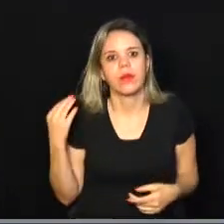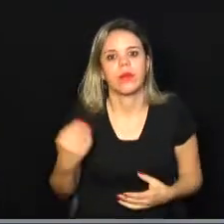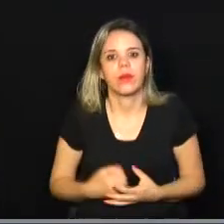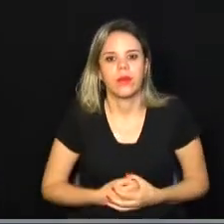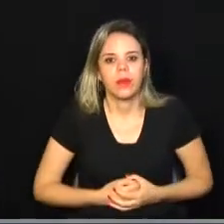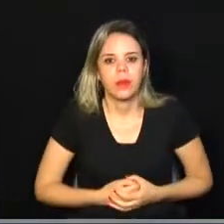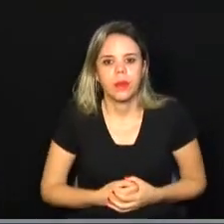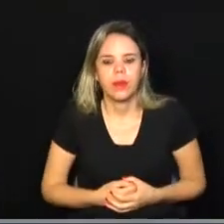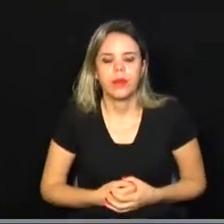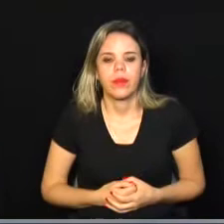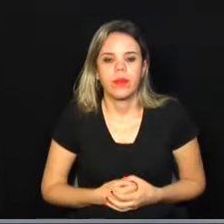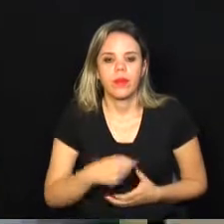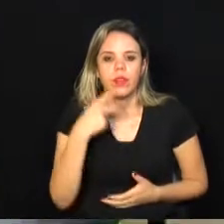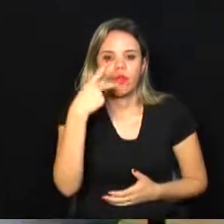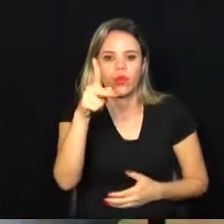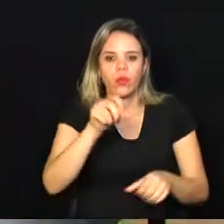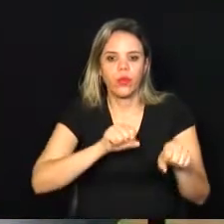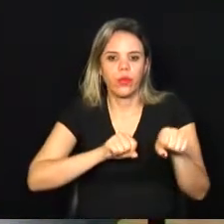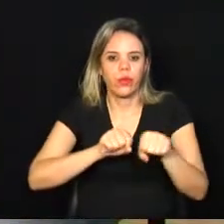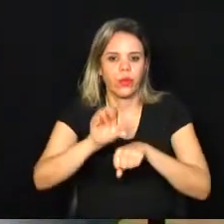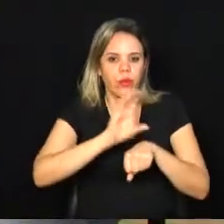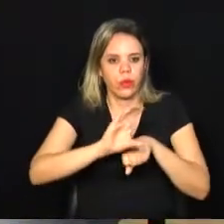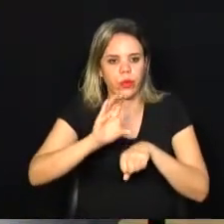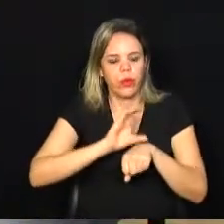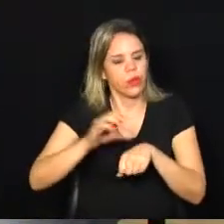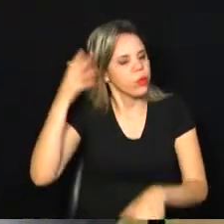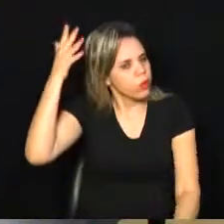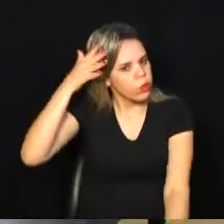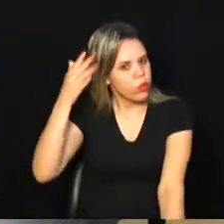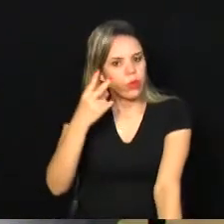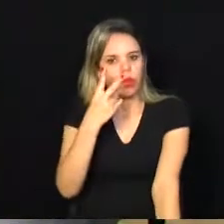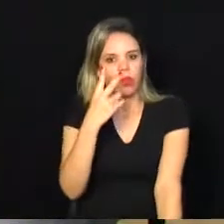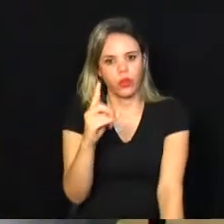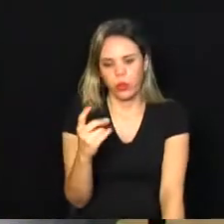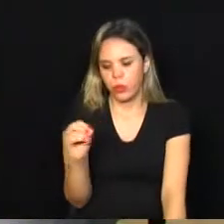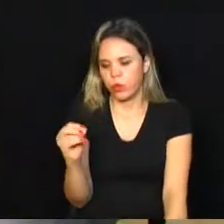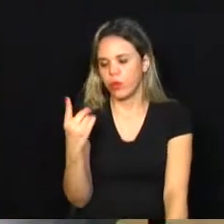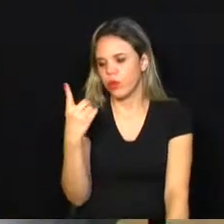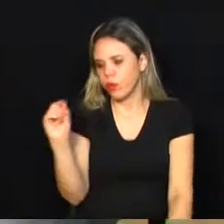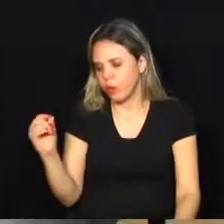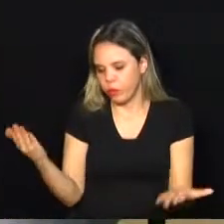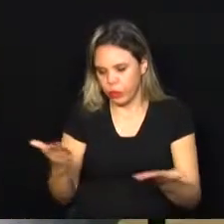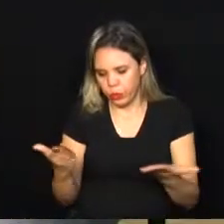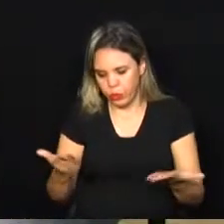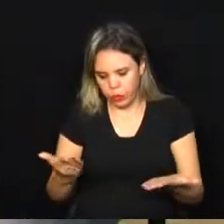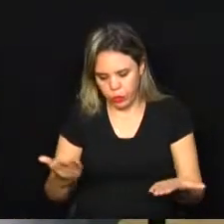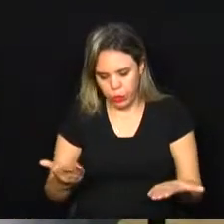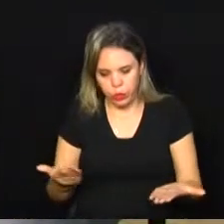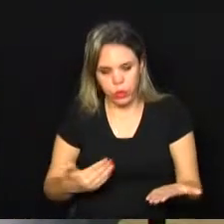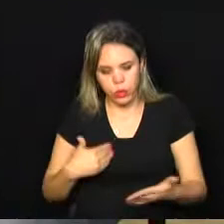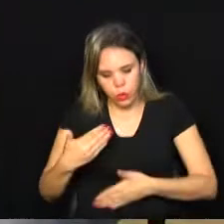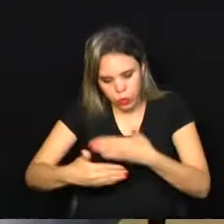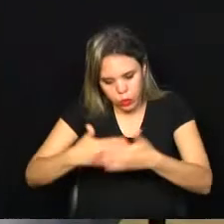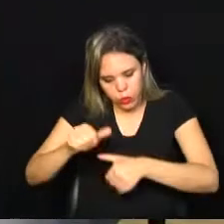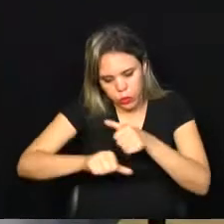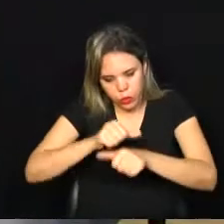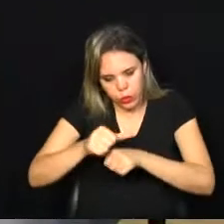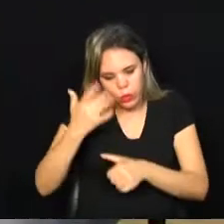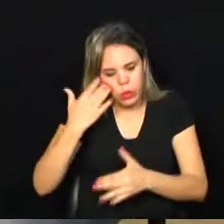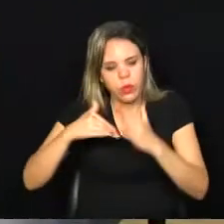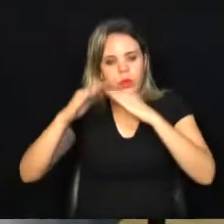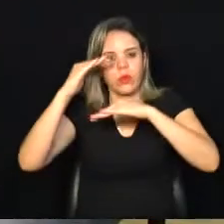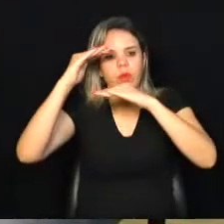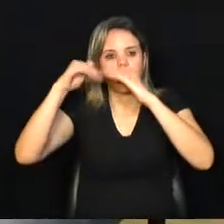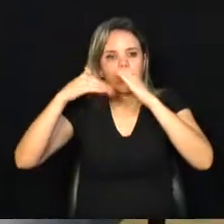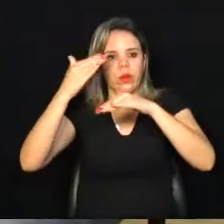Na sua formação de coaching em 2010 para hoje, Você viu muita evolução